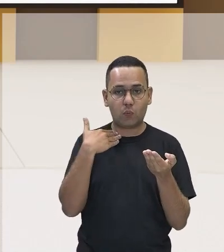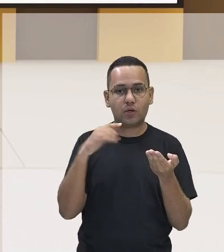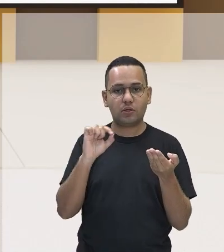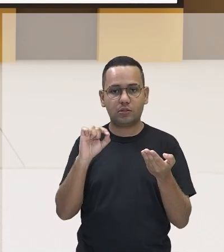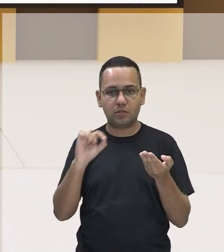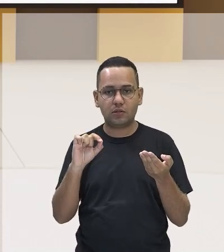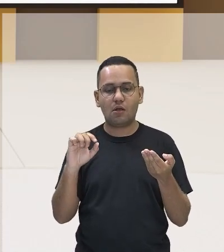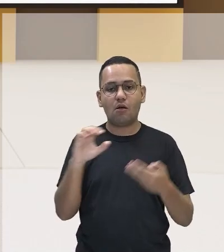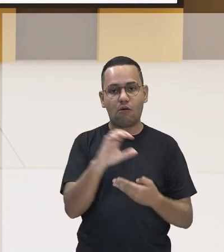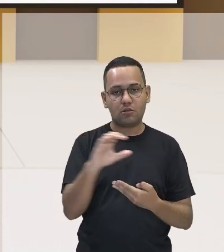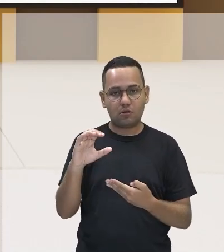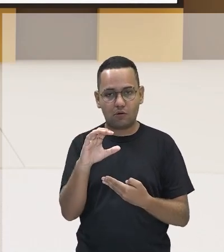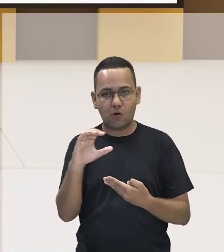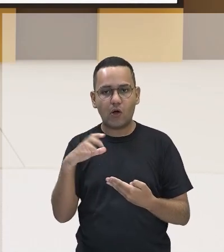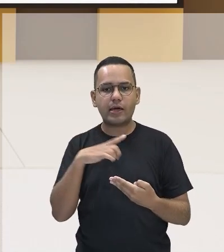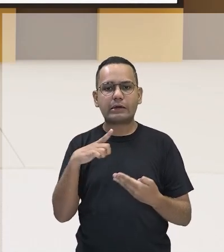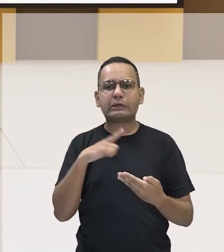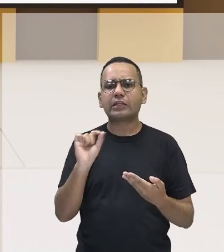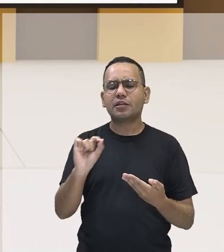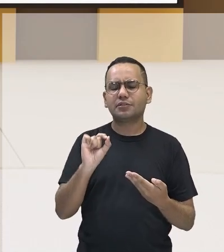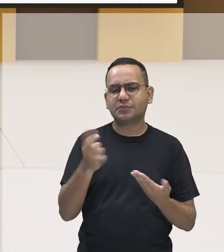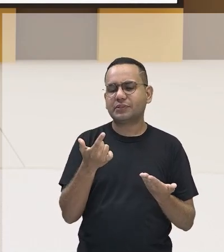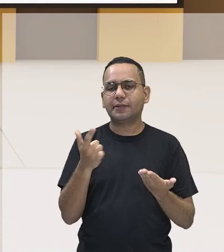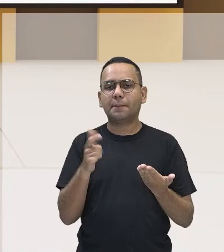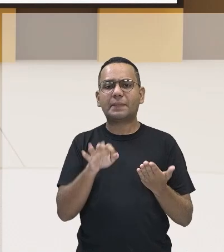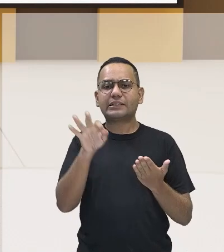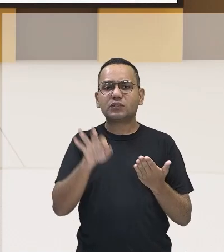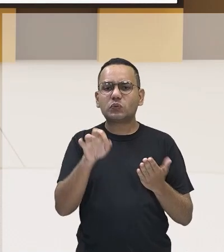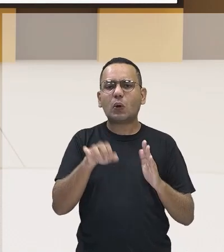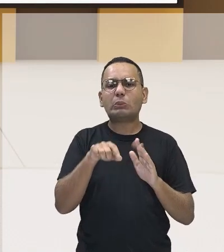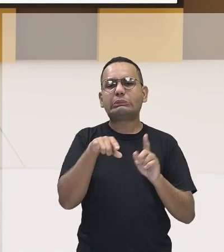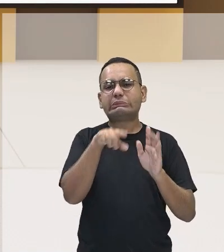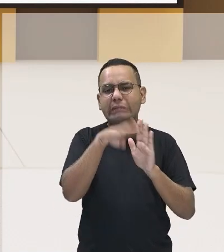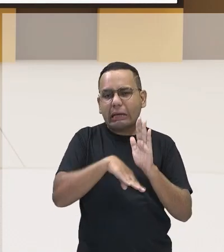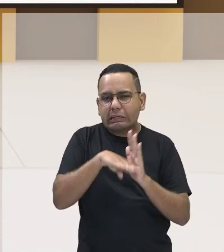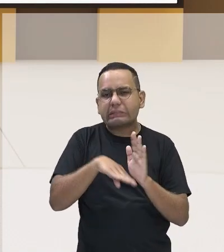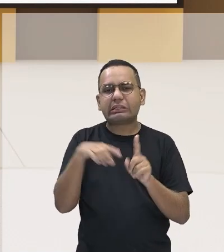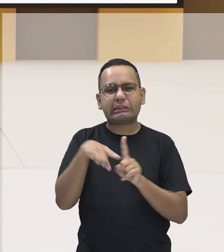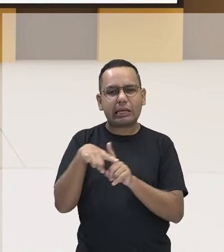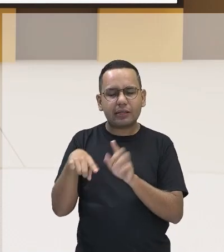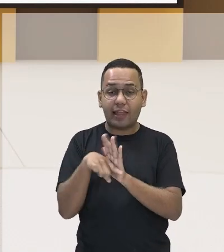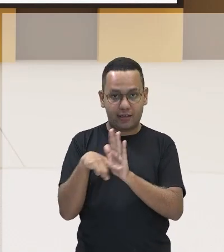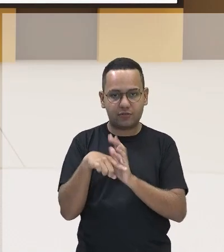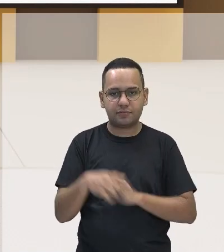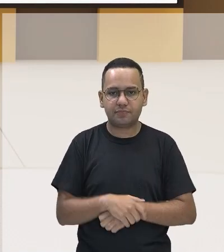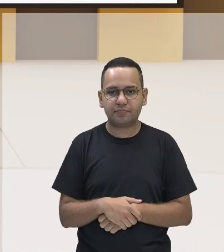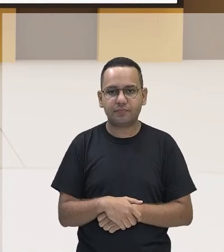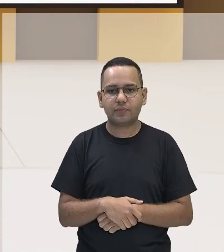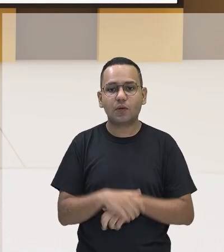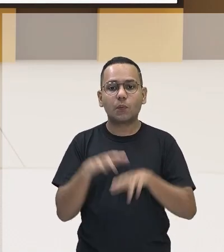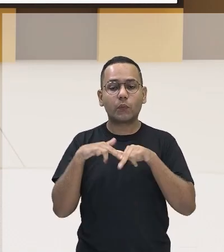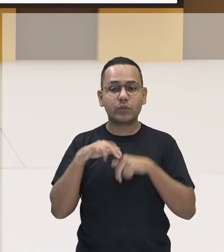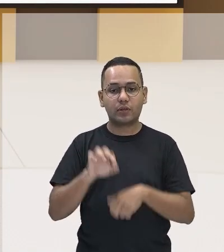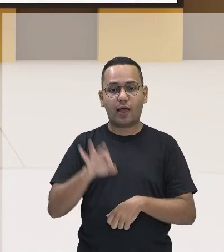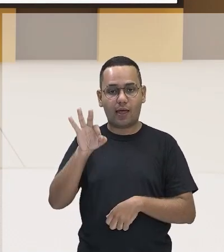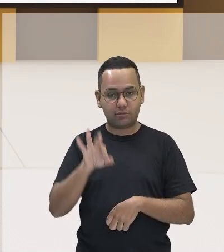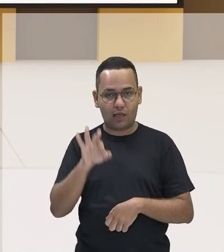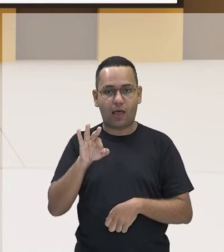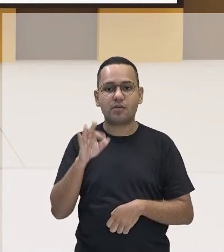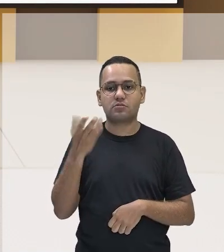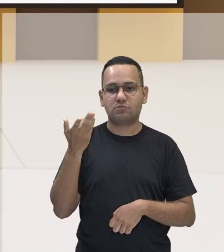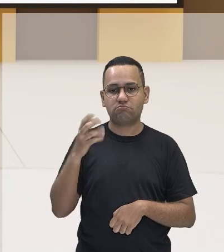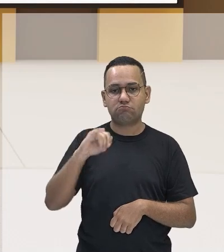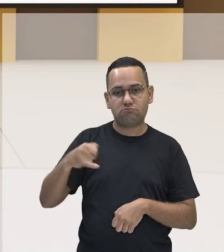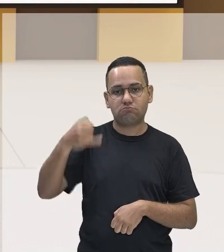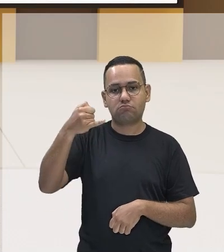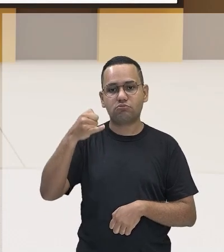saldo negativo. As taxas de juros cobradas pelo uso do cheque especial também podem ser muito altas. Lembrando aqui, pessoal,